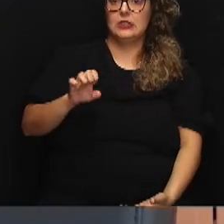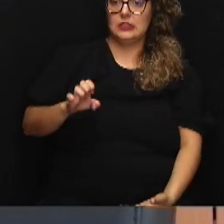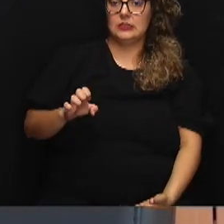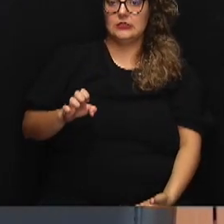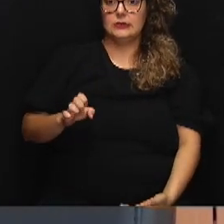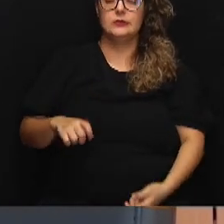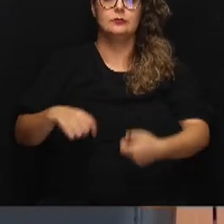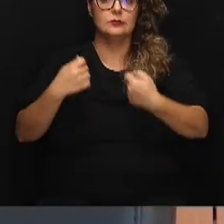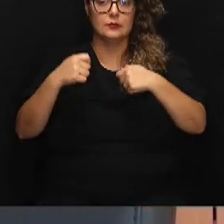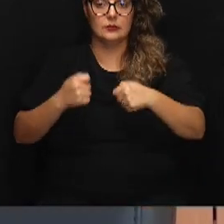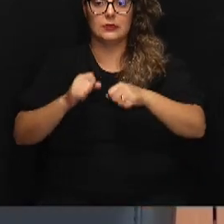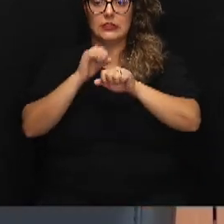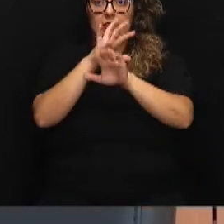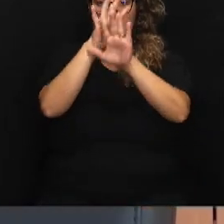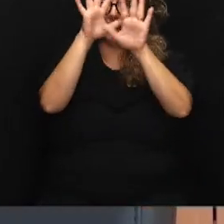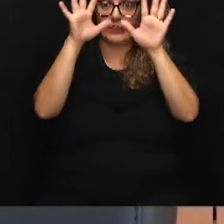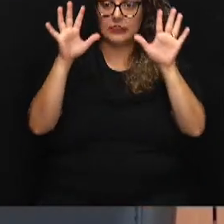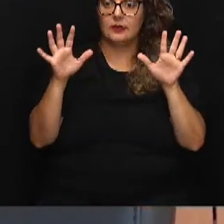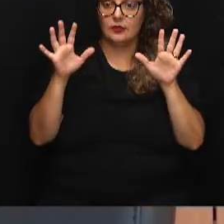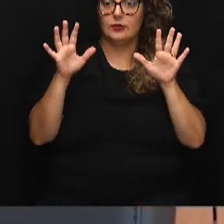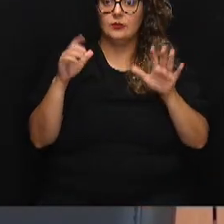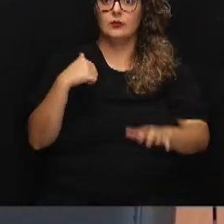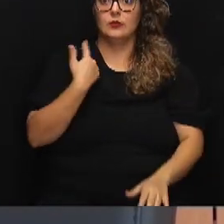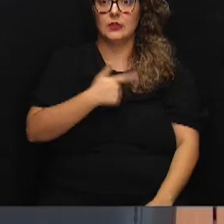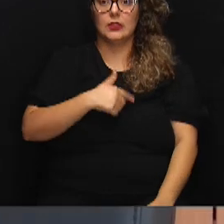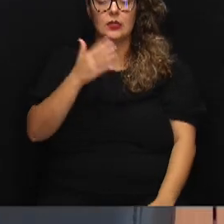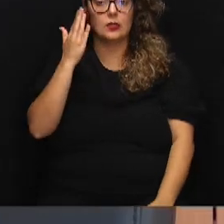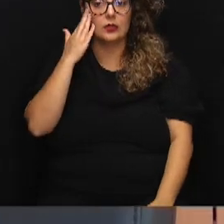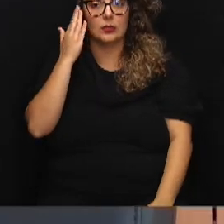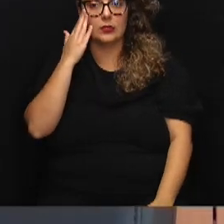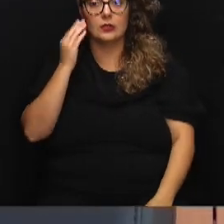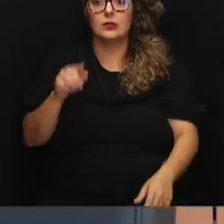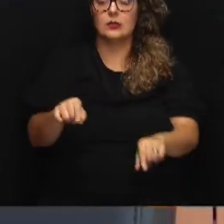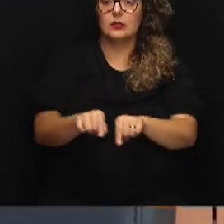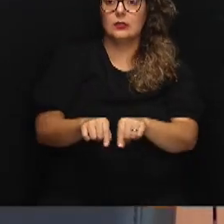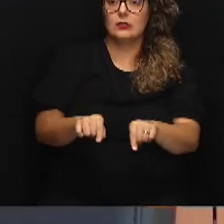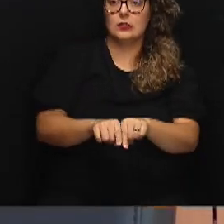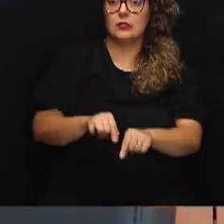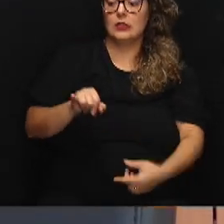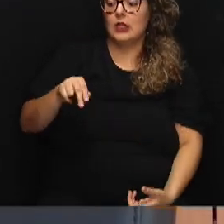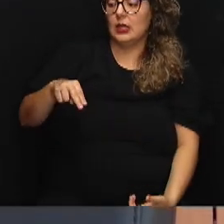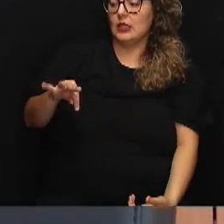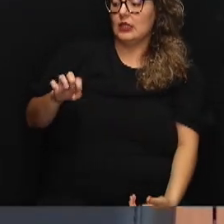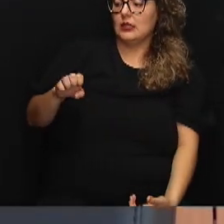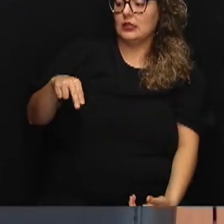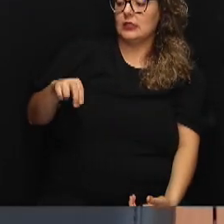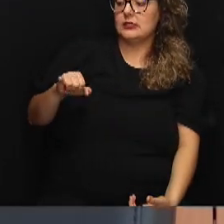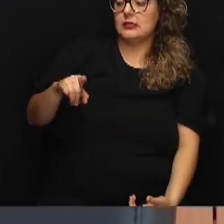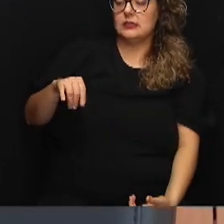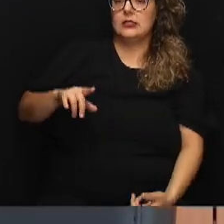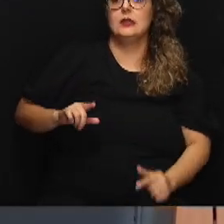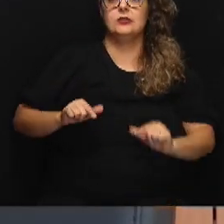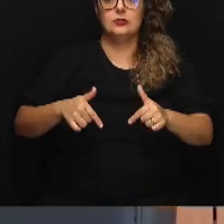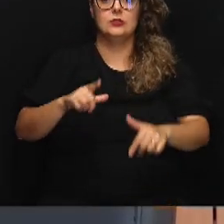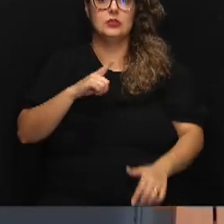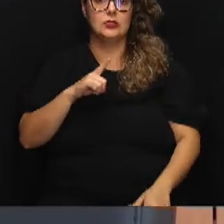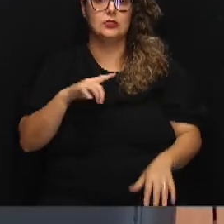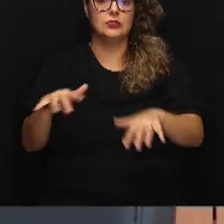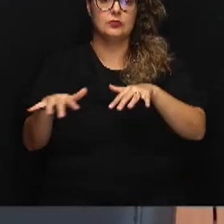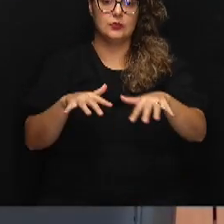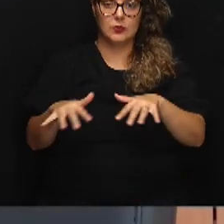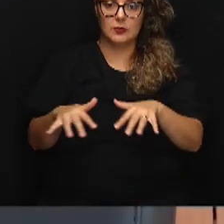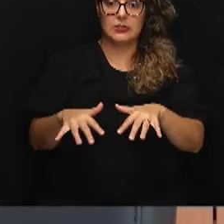ter muito claro para a gente saber, inclusive, da intensidade de luta que a gente tem que ter, de